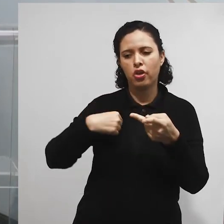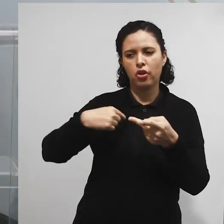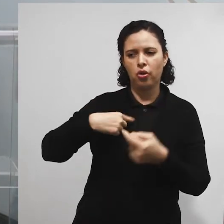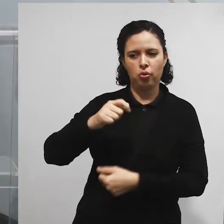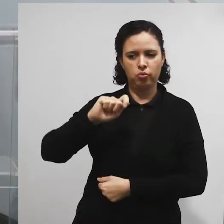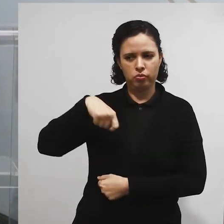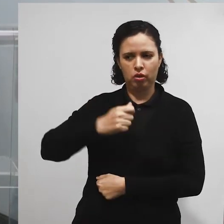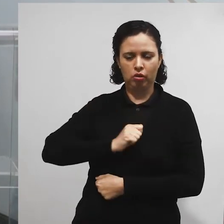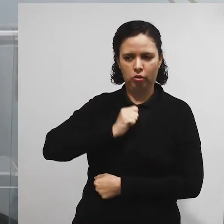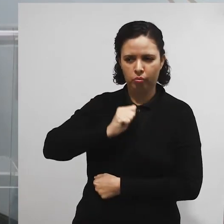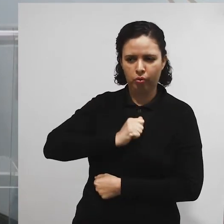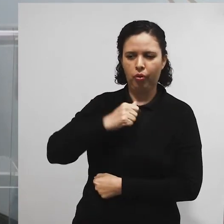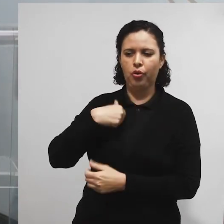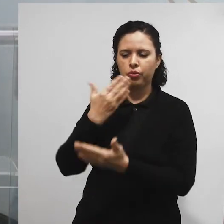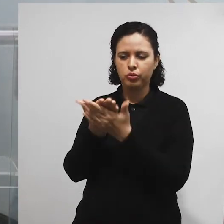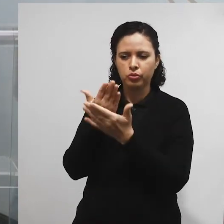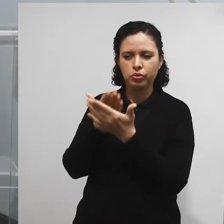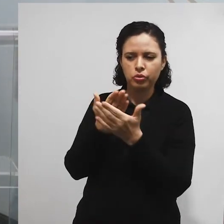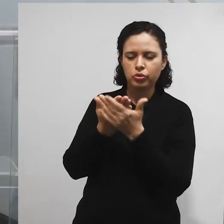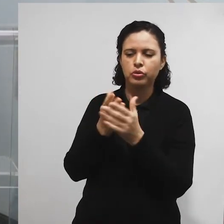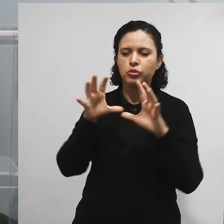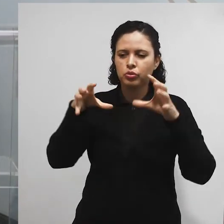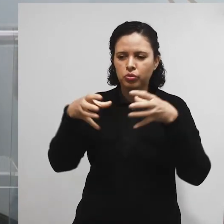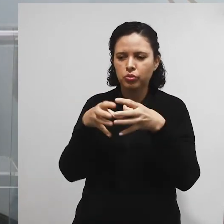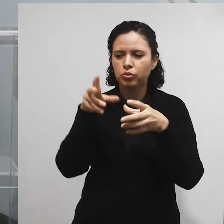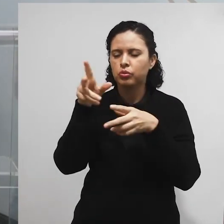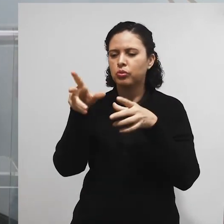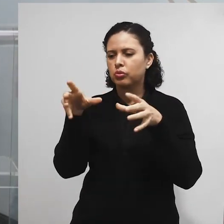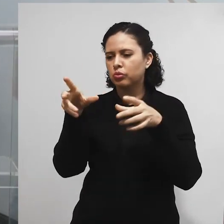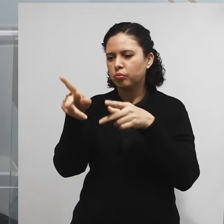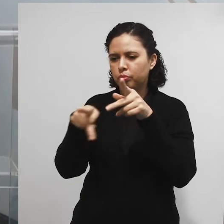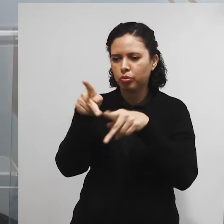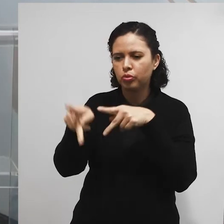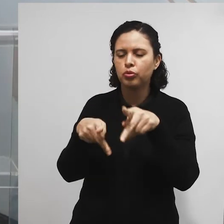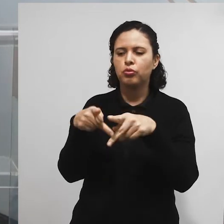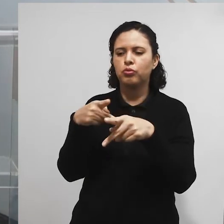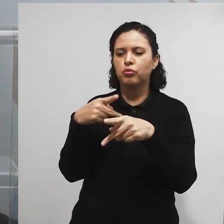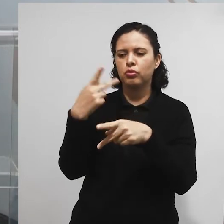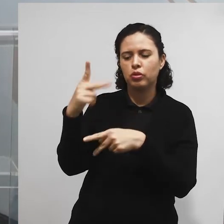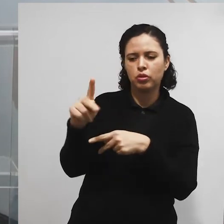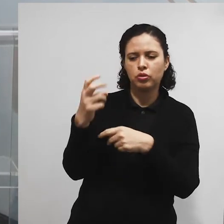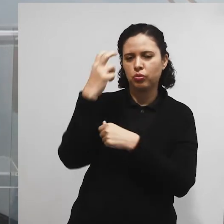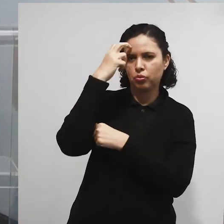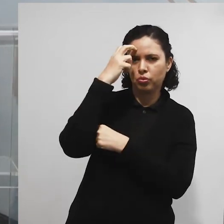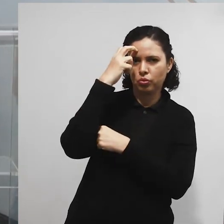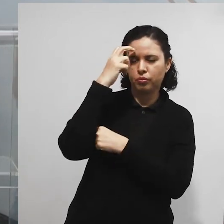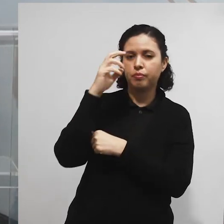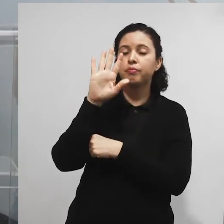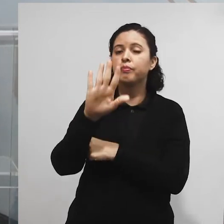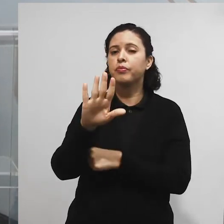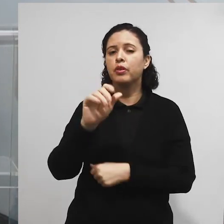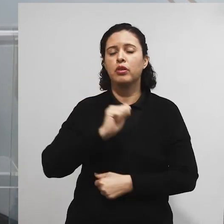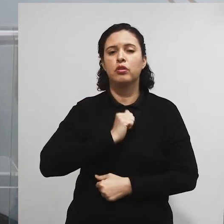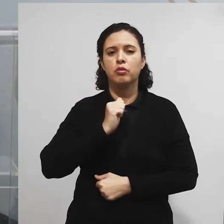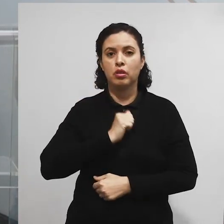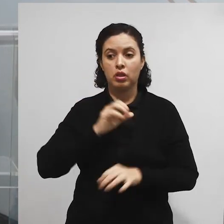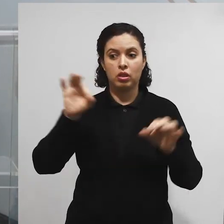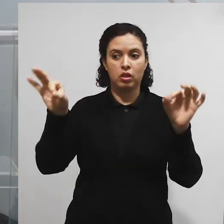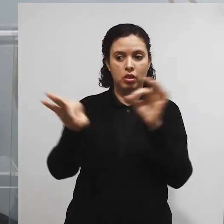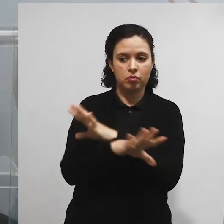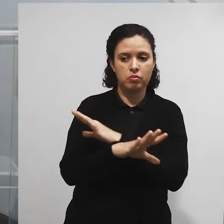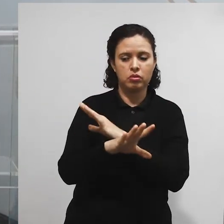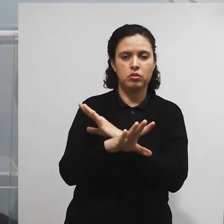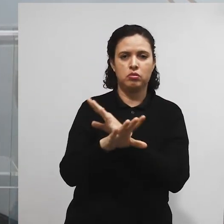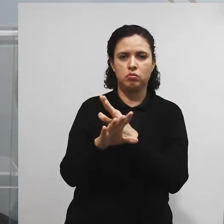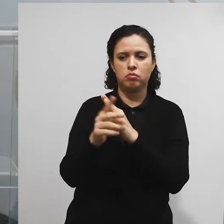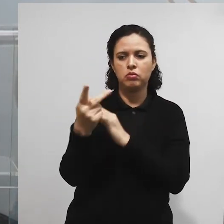para conhecimento daquele grupo, de todas as práticas culturais desse grupo. E quando o antropólogo ou uma antropóloga termina o seu estudo